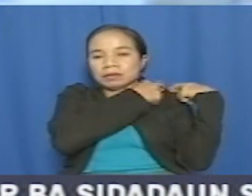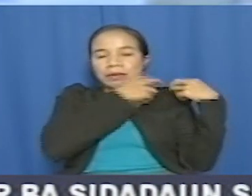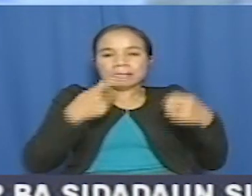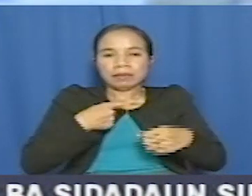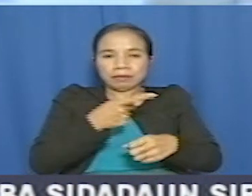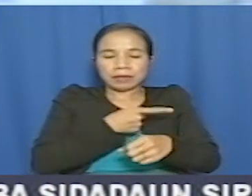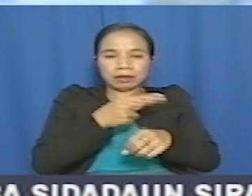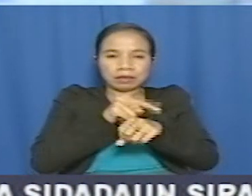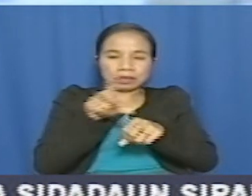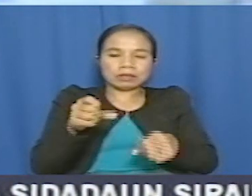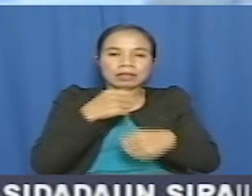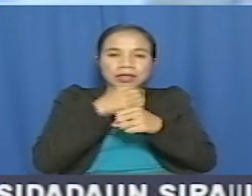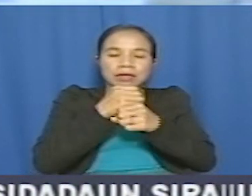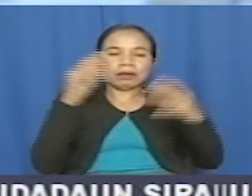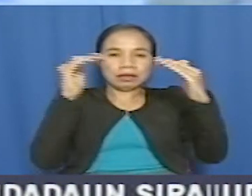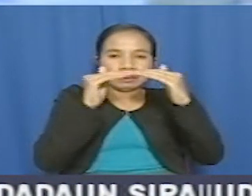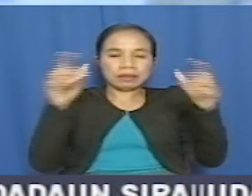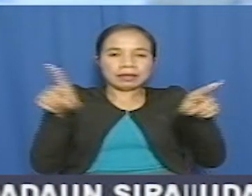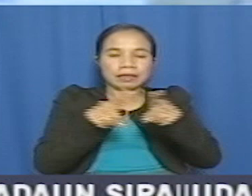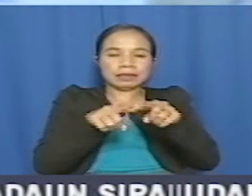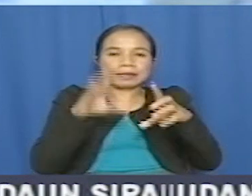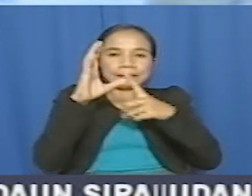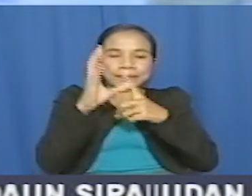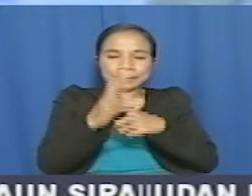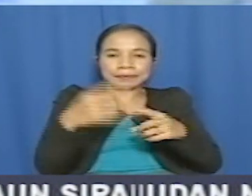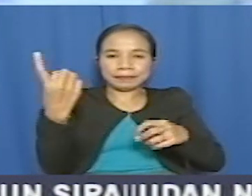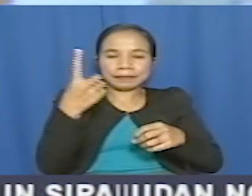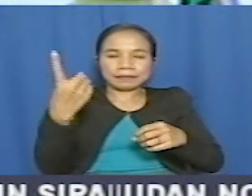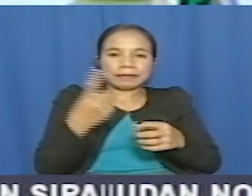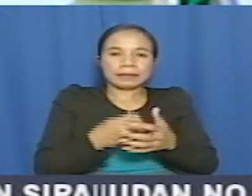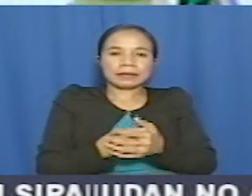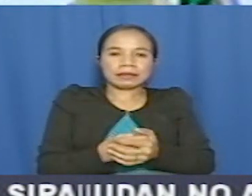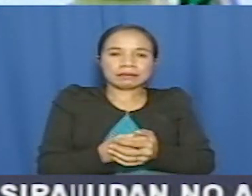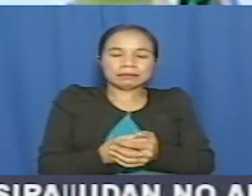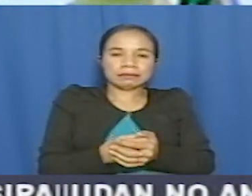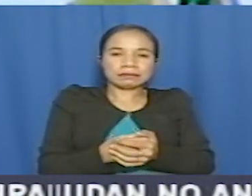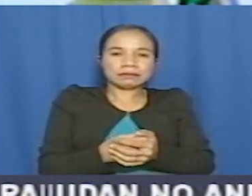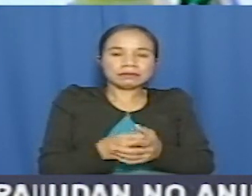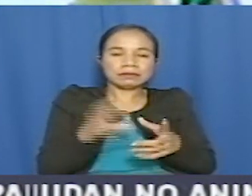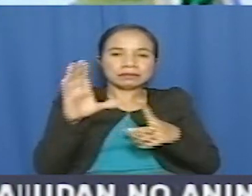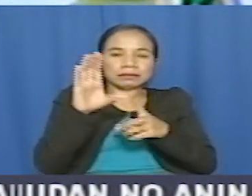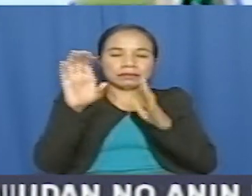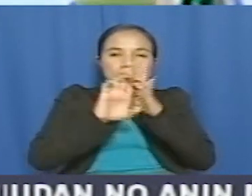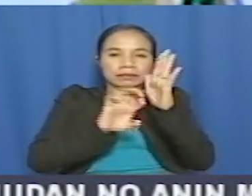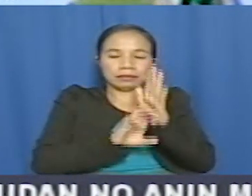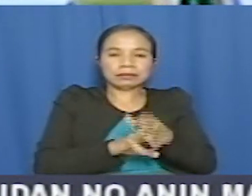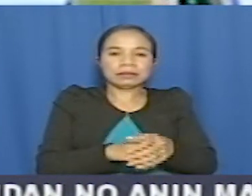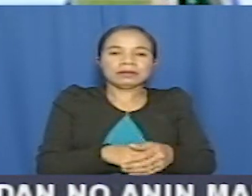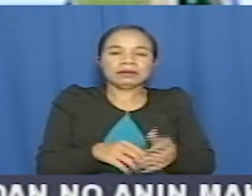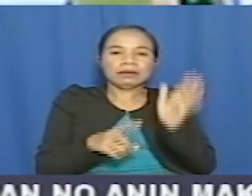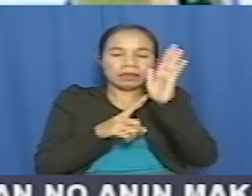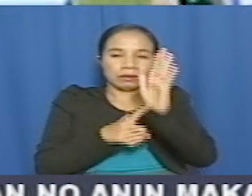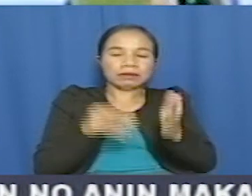nacional, Há lo sessão solene, nuda tradição nebe sempre com vida, sefe o Estado, onde ratou-o nem a